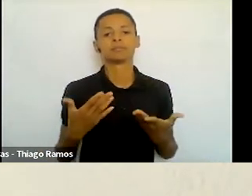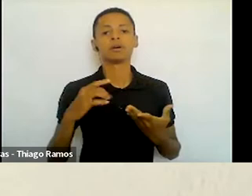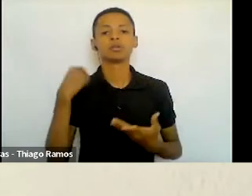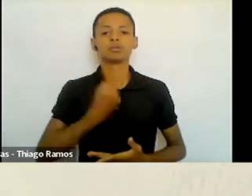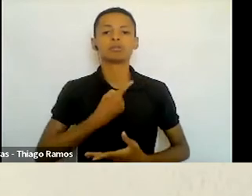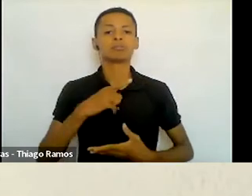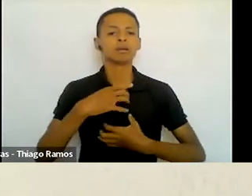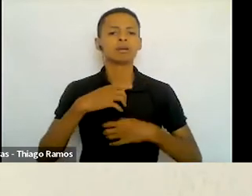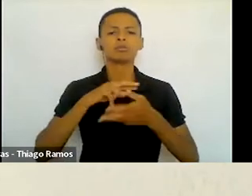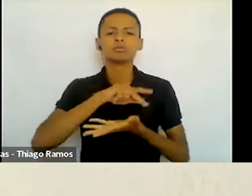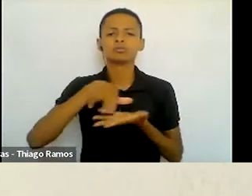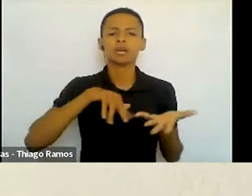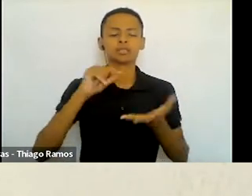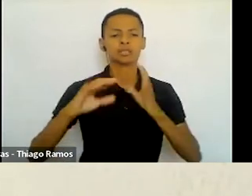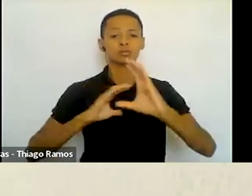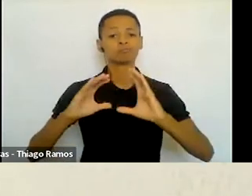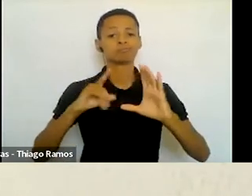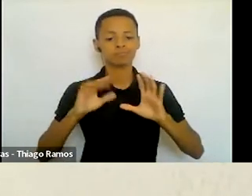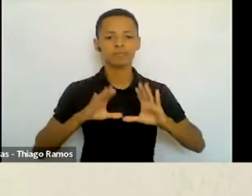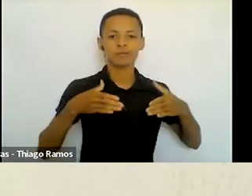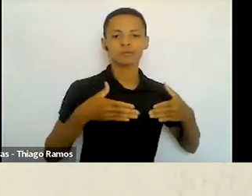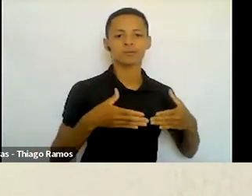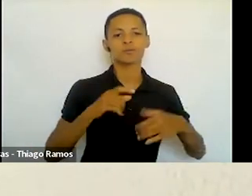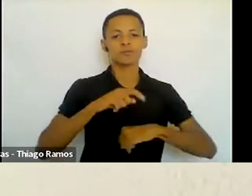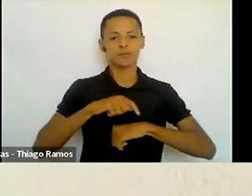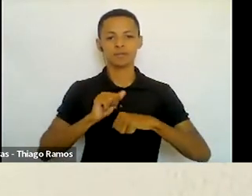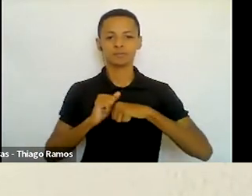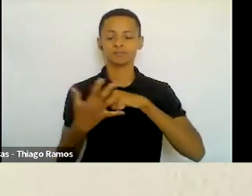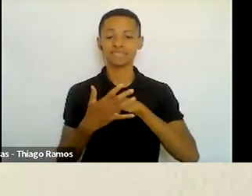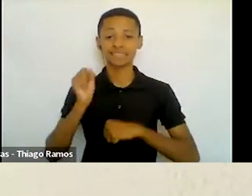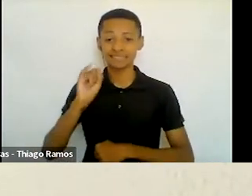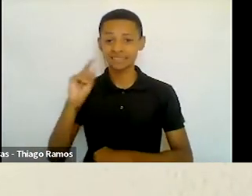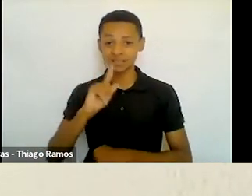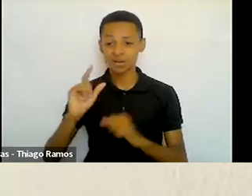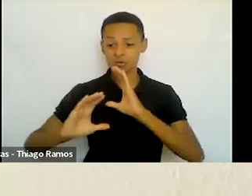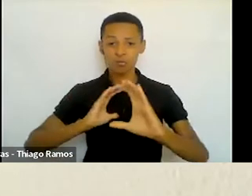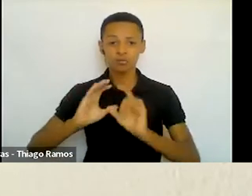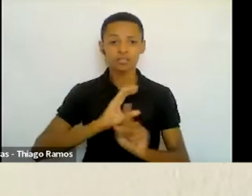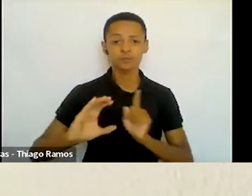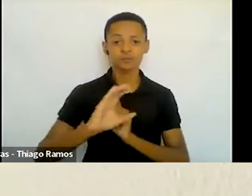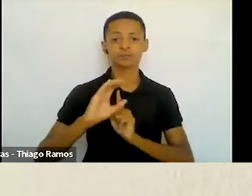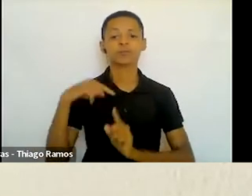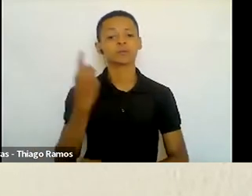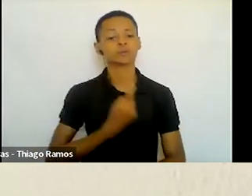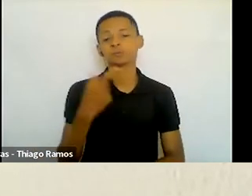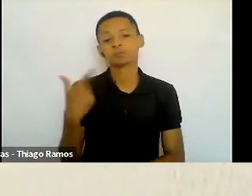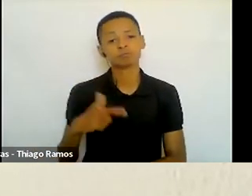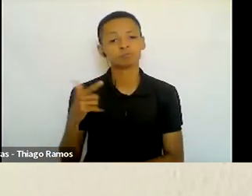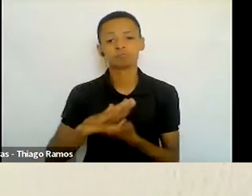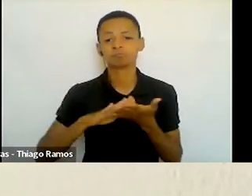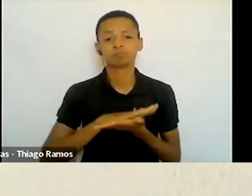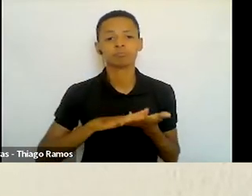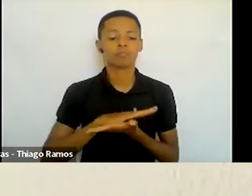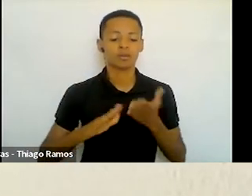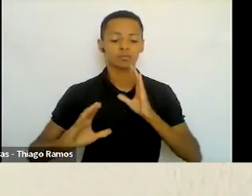comunicar de forma coletiva no meio da pandemia, porque se não fosse a comunicação comunitária, a gente não teria uma